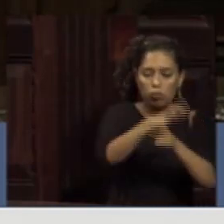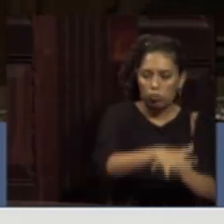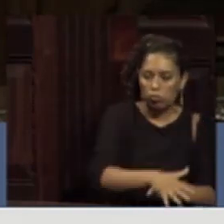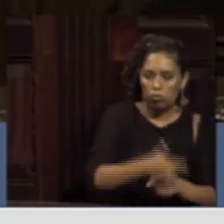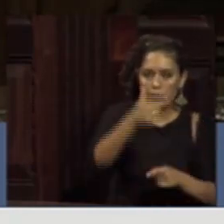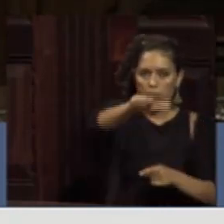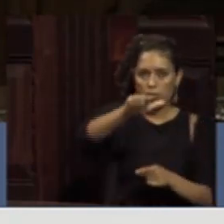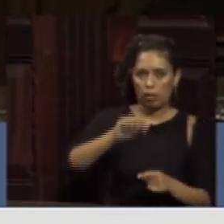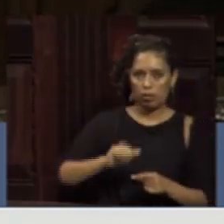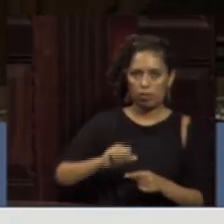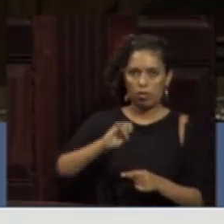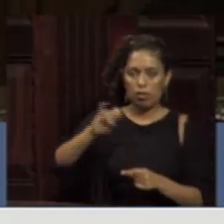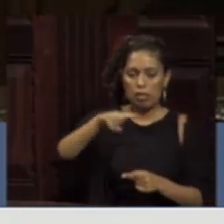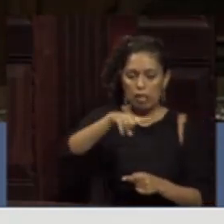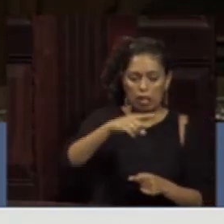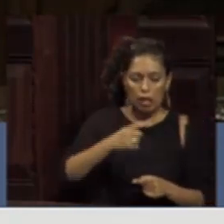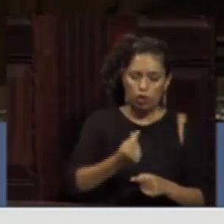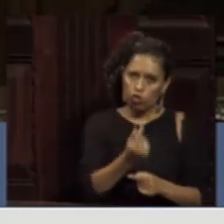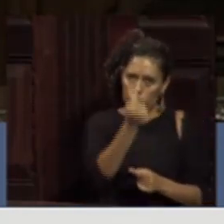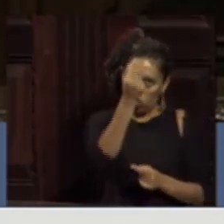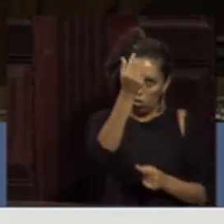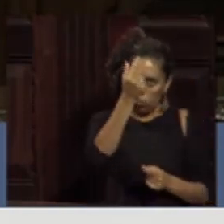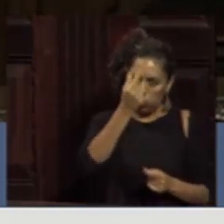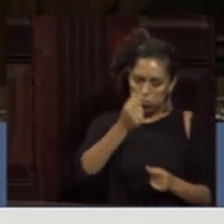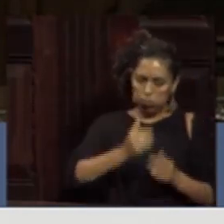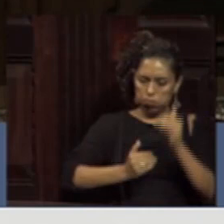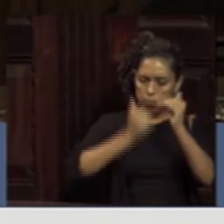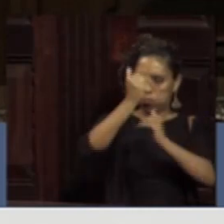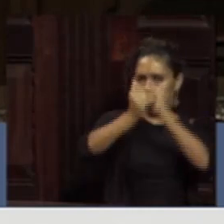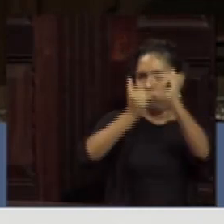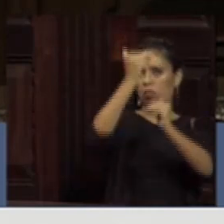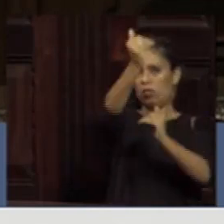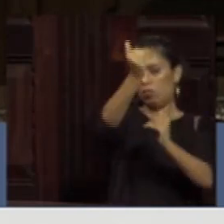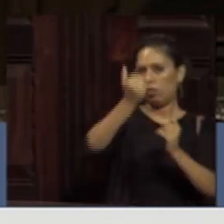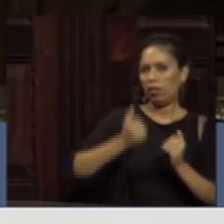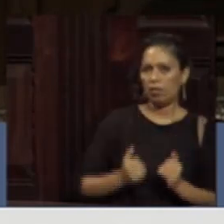Enquanto eu tiver força,